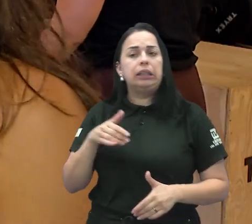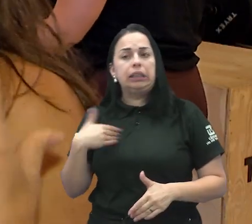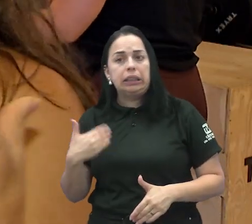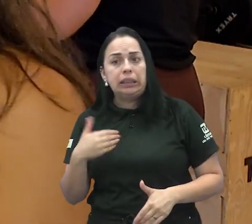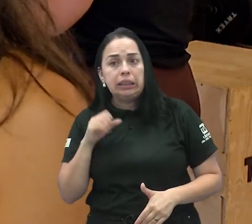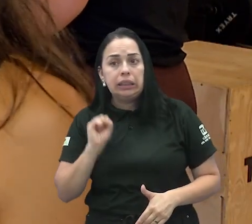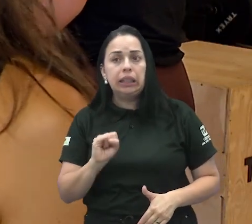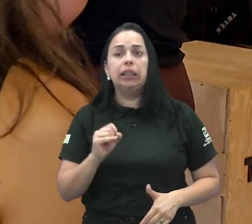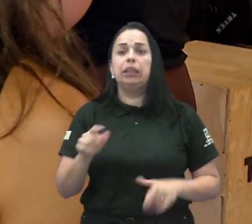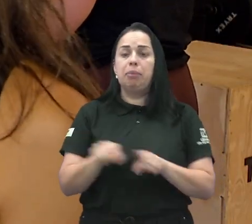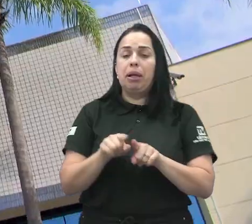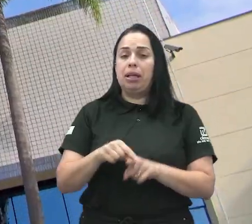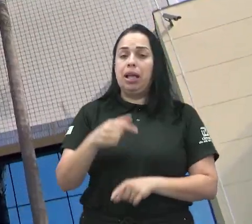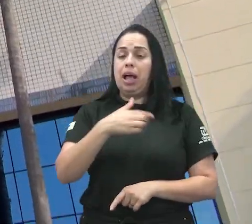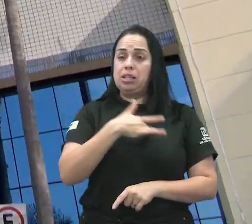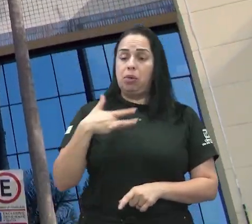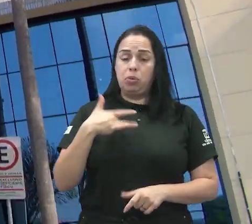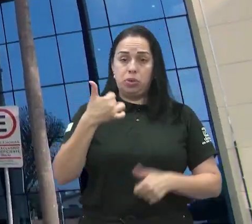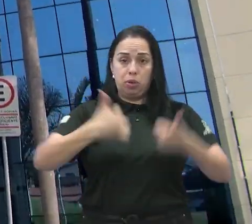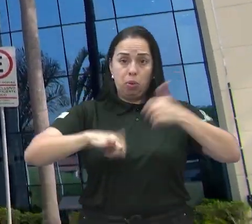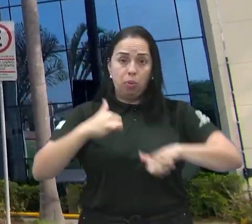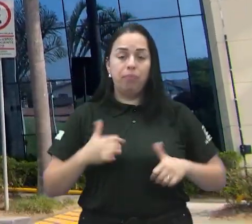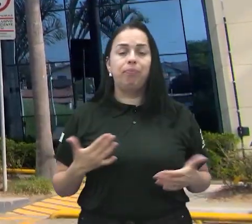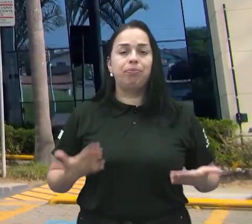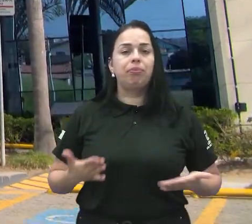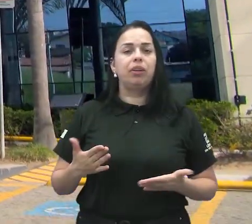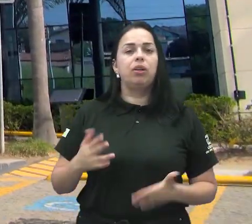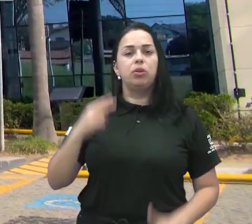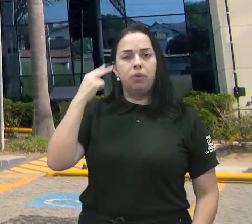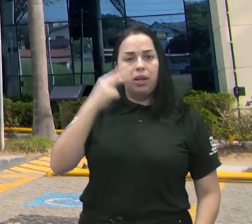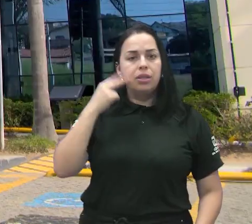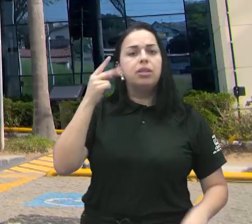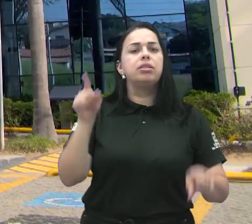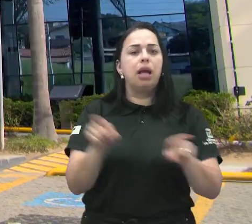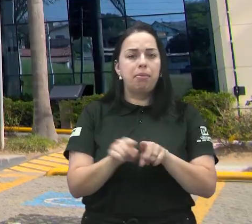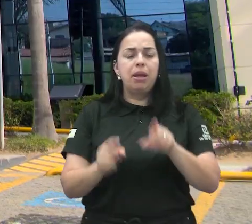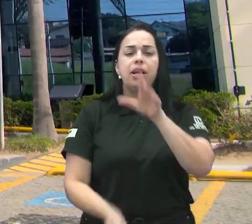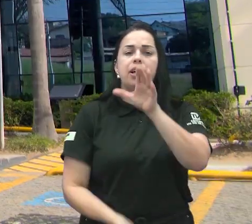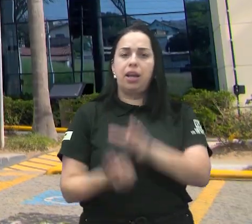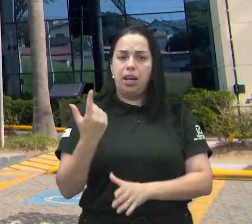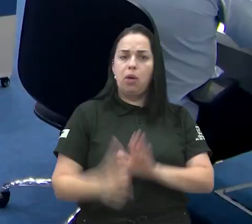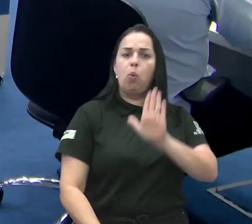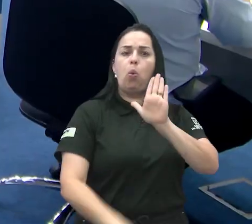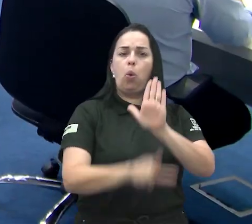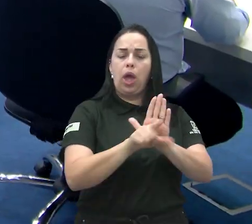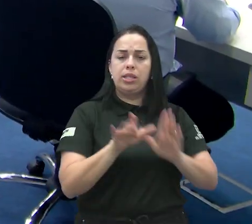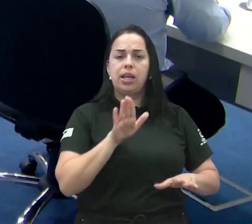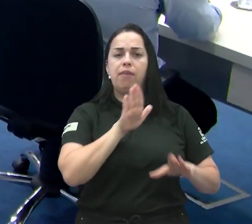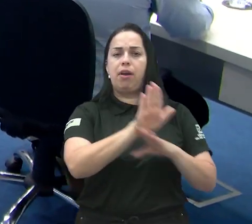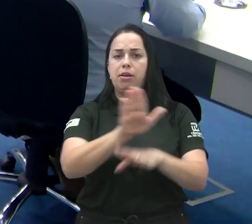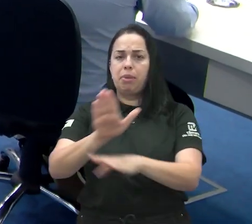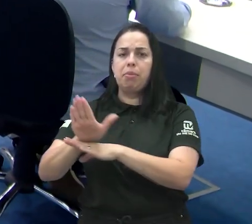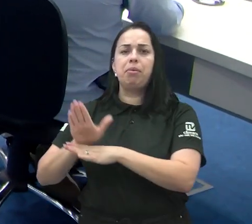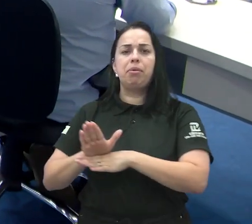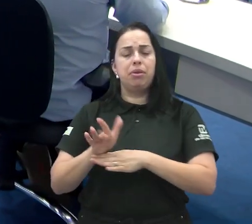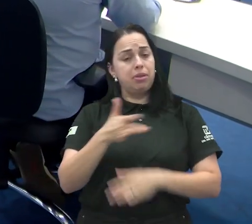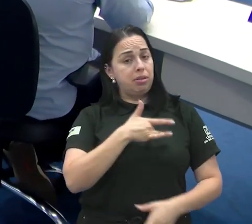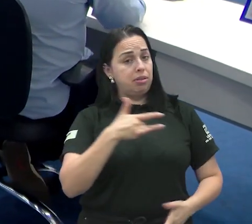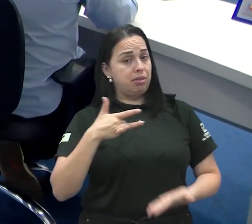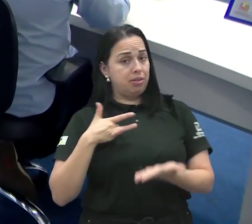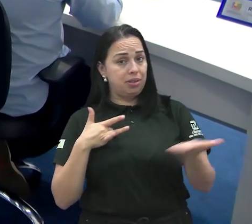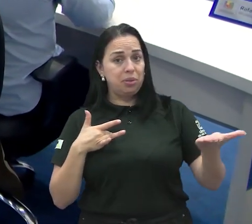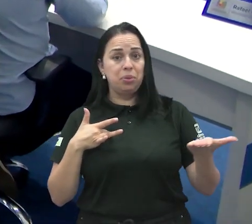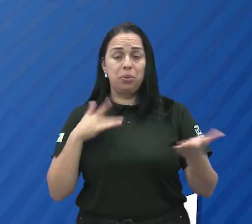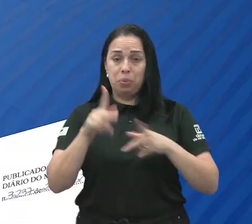risco e como que está a sua saúde. Na Câmara, os vereadores também buscam criar legislação que contribua para a vida saudável